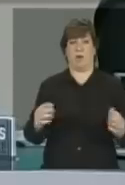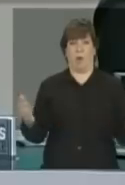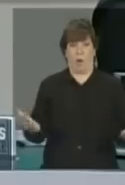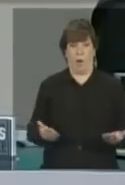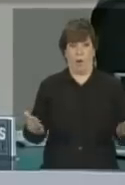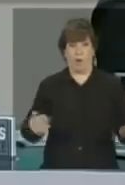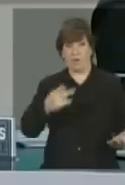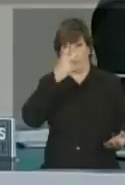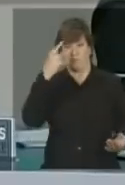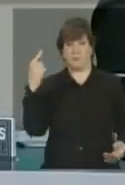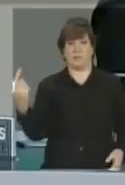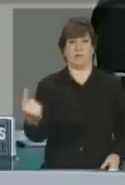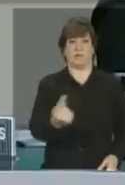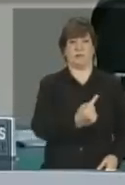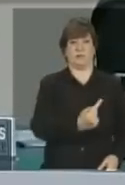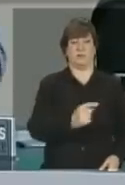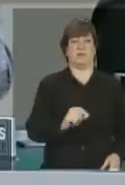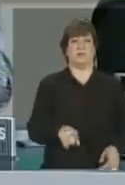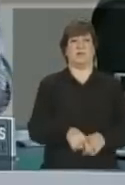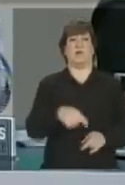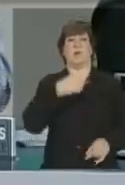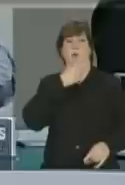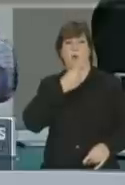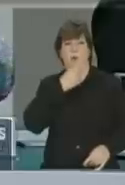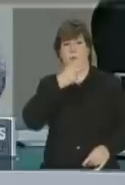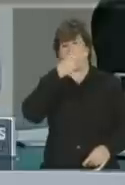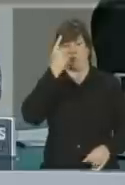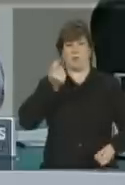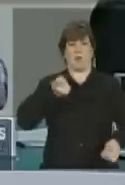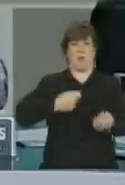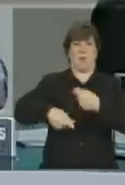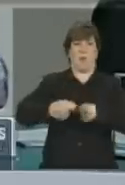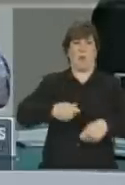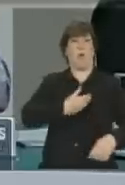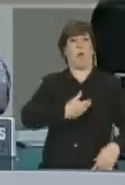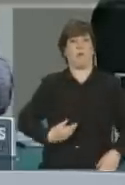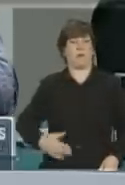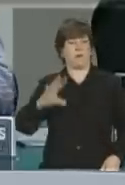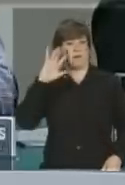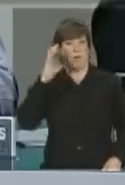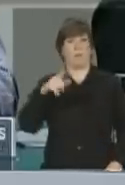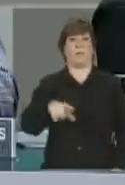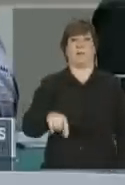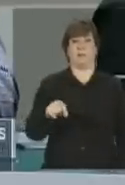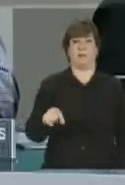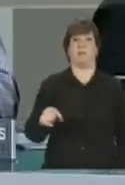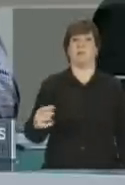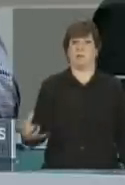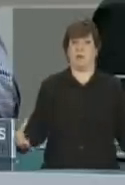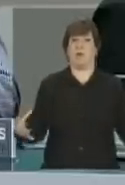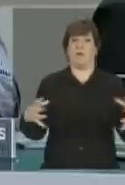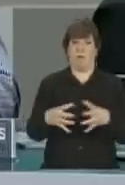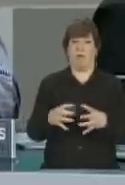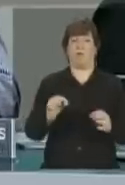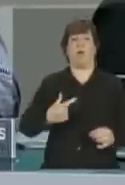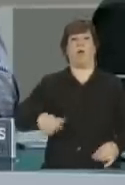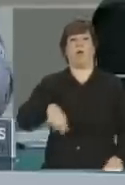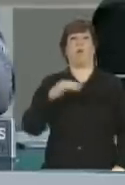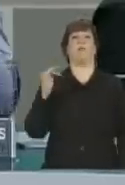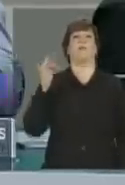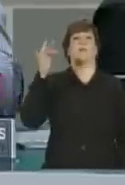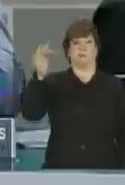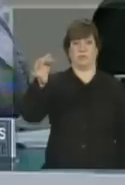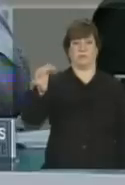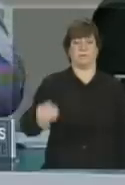individualmente, negociadores, homens de negócio, governos, tomam decisão que influenciam o nosso futuro.